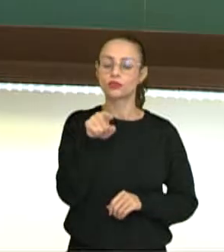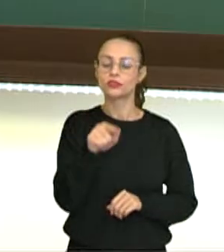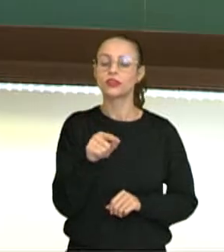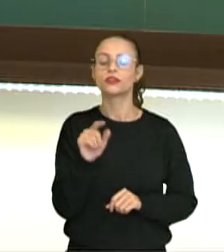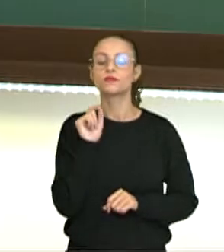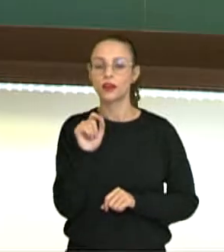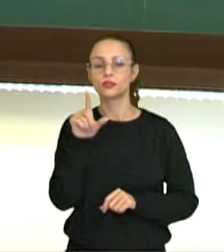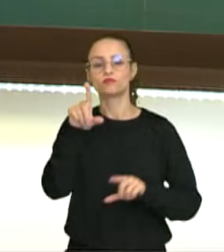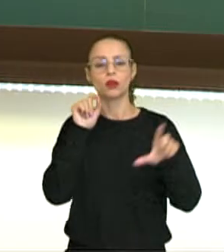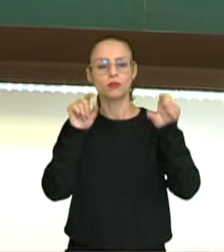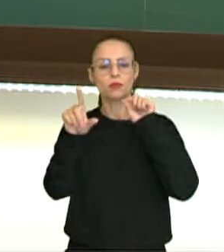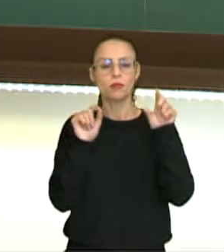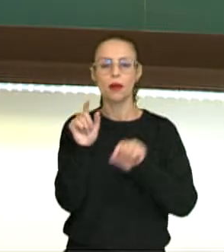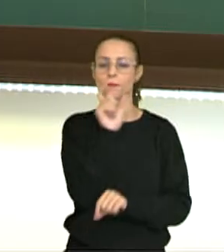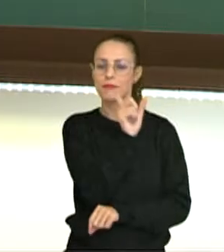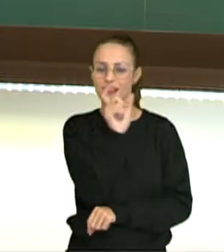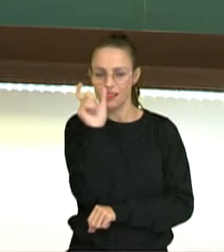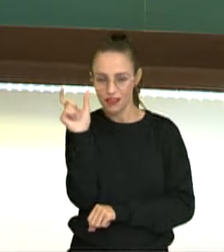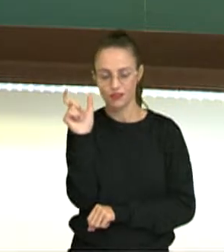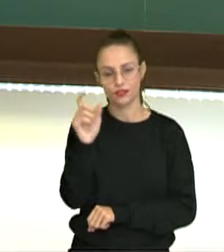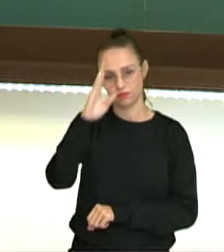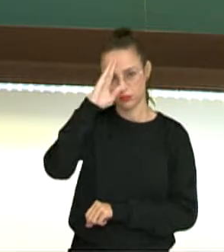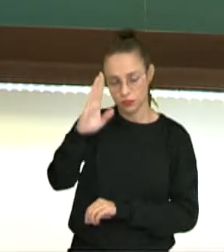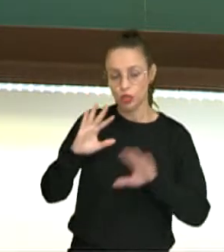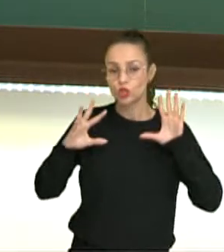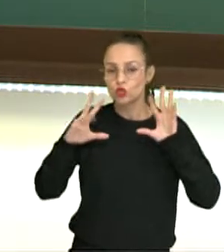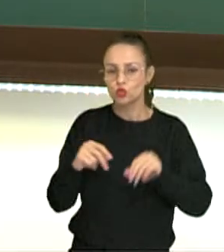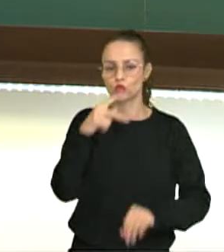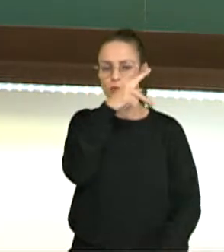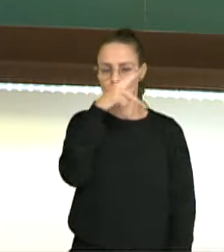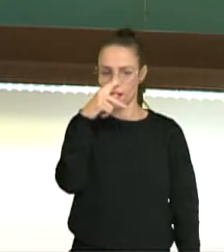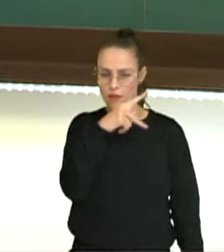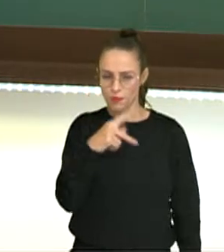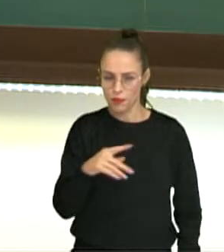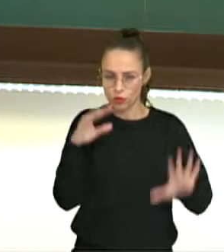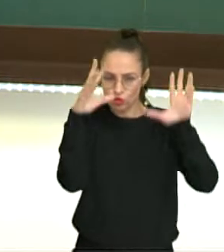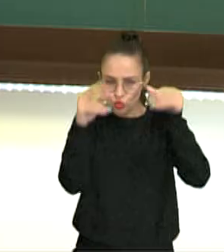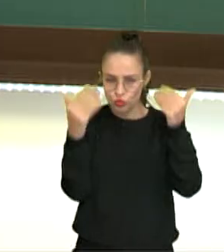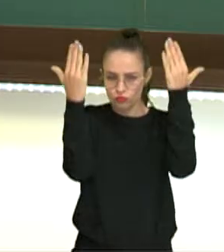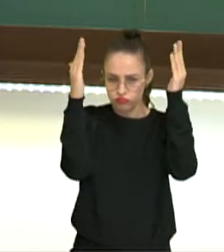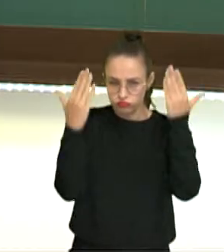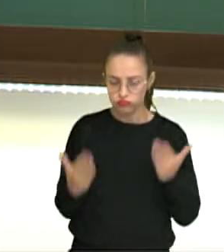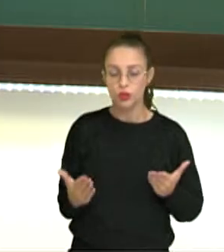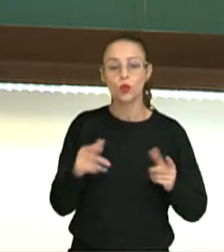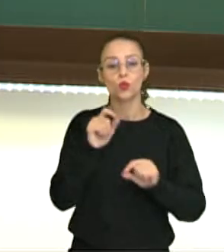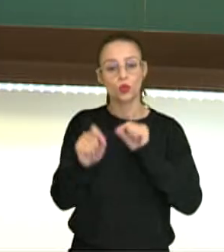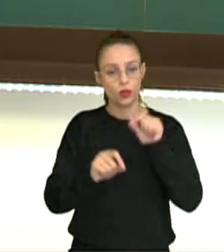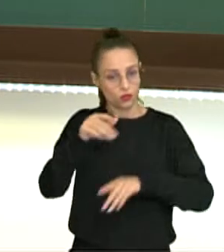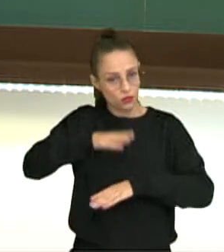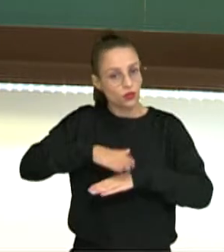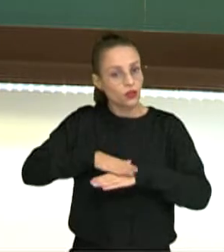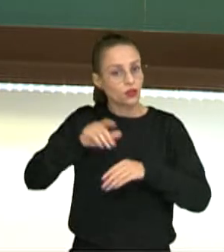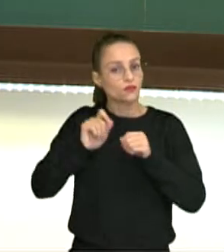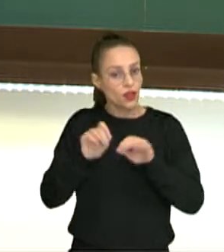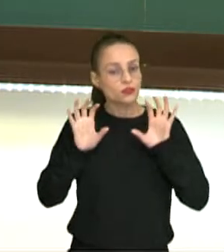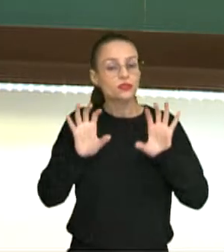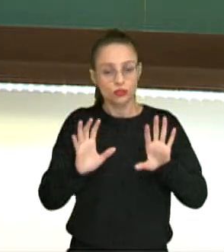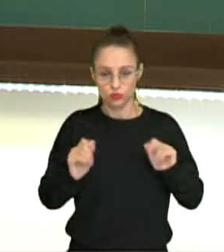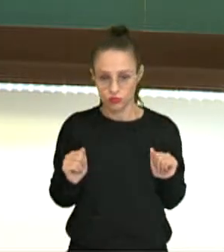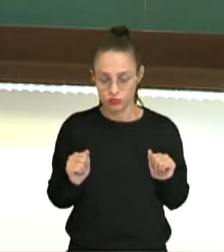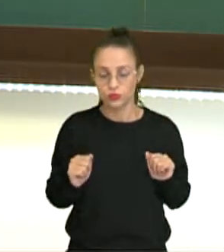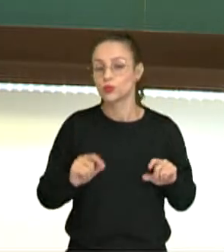as palavras-chave. Em todos os parágrafos que analisaremos a seguir nos exercícios, nós vamos fazer sempre o